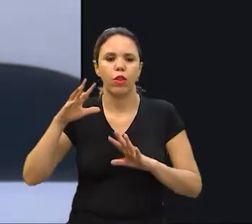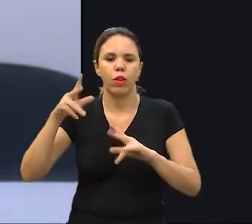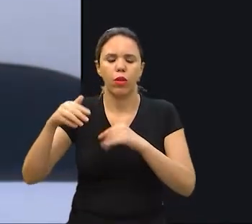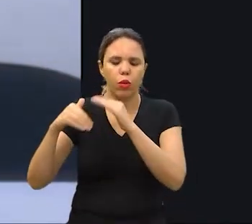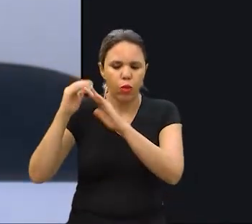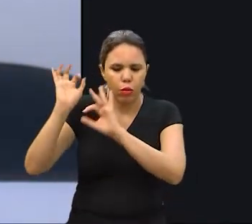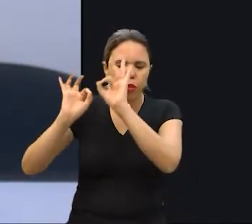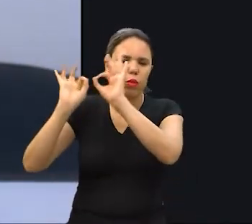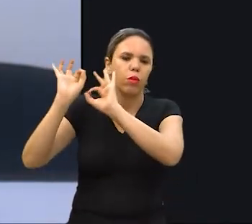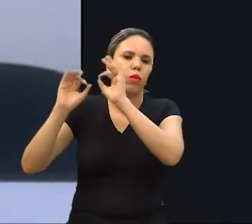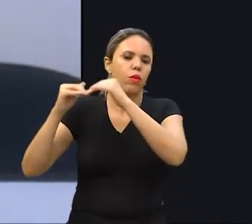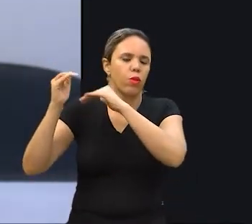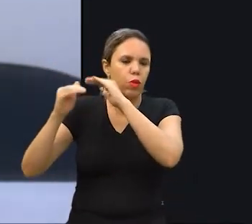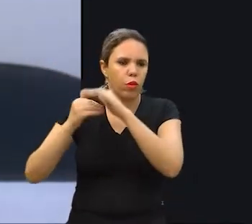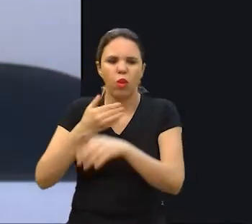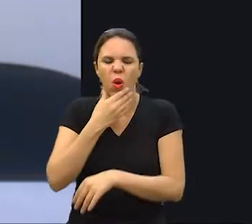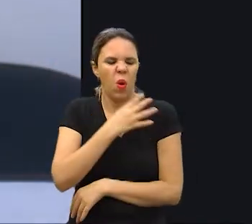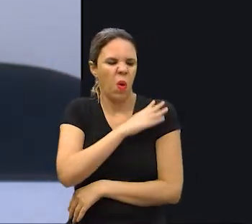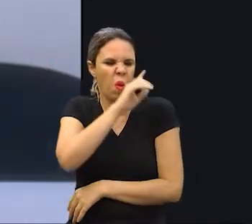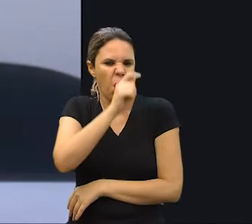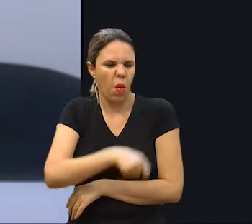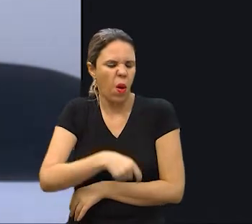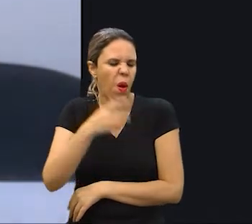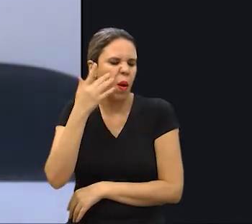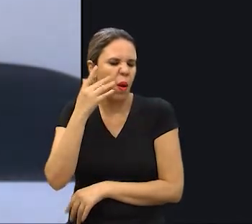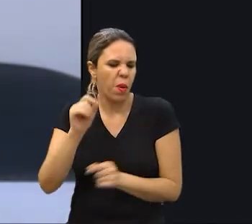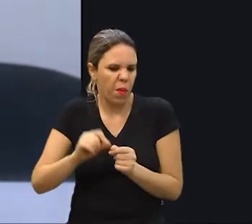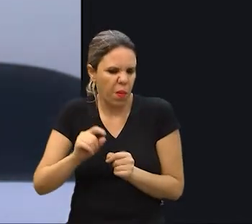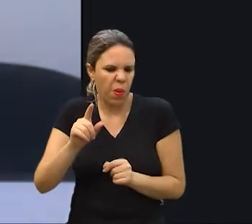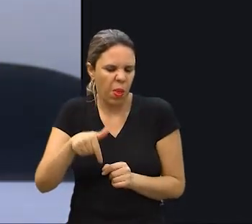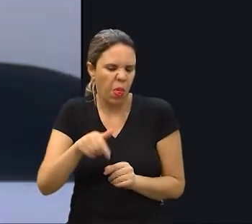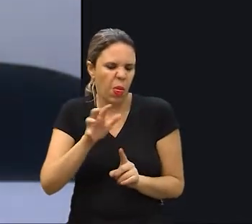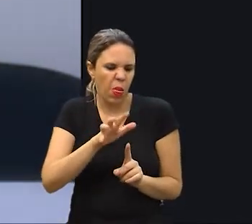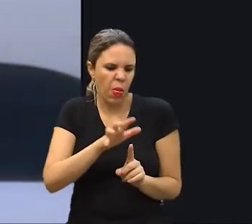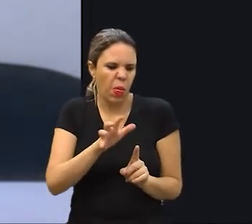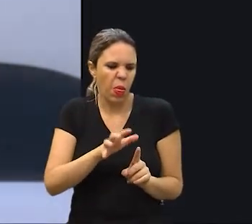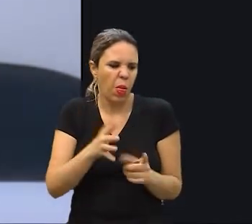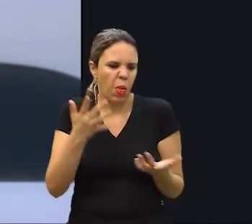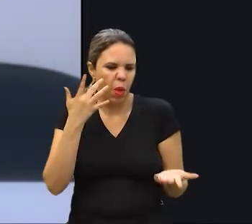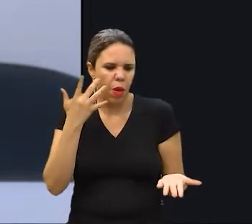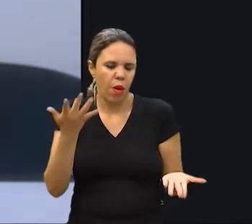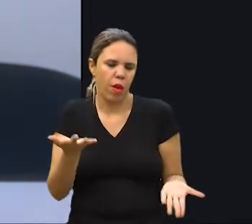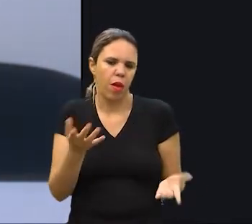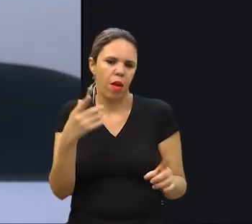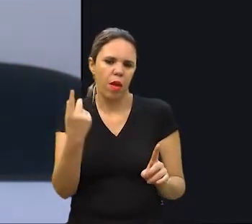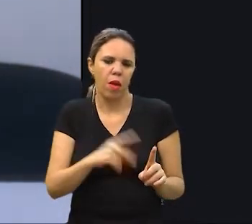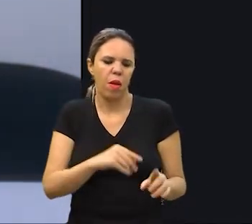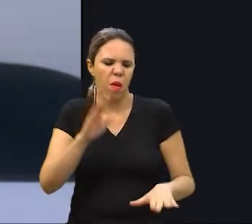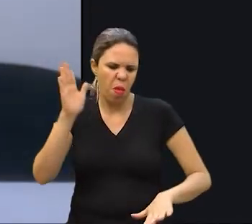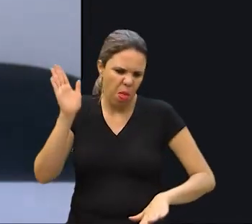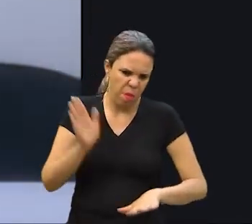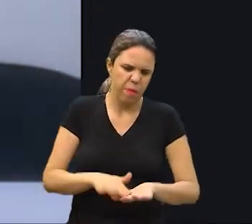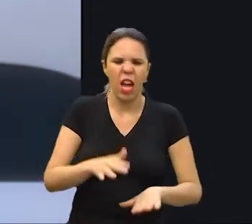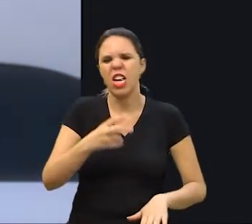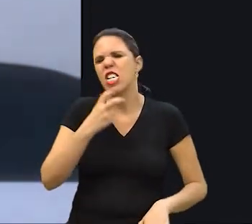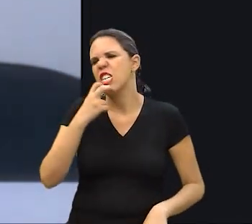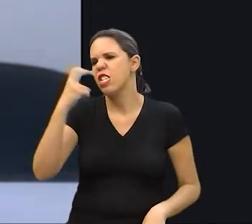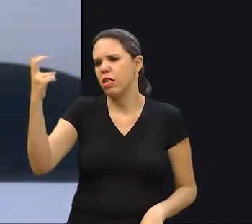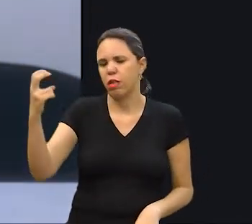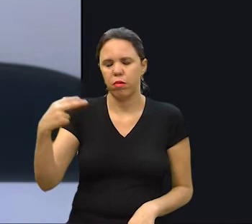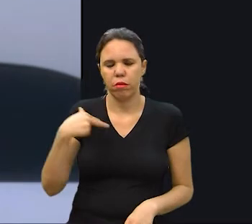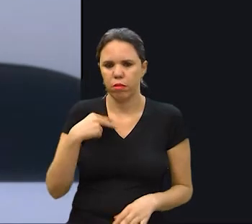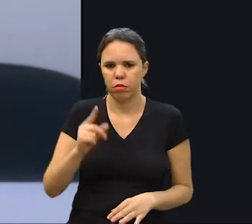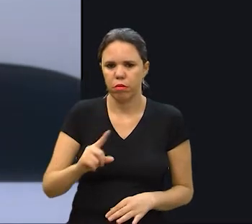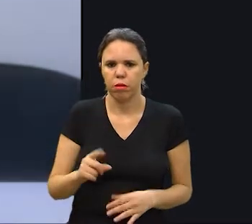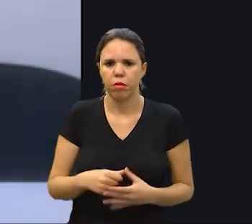toda construída sobre o machismo, achando que deve de fazer aquilo, achando que deve de bater na mesa, falar mais